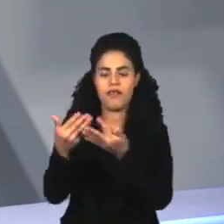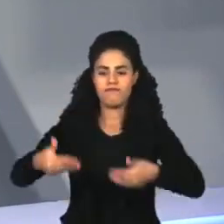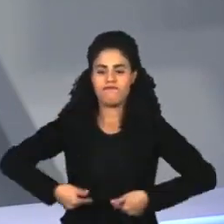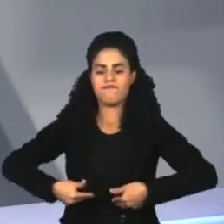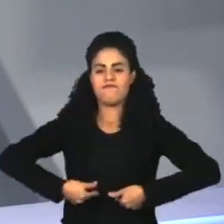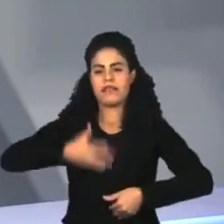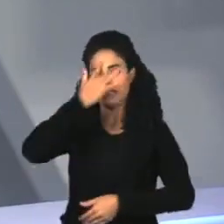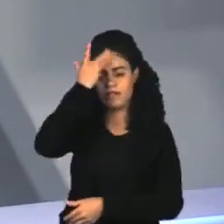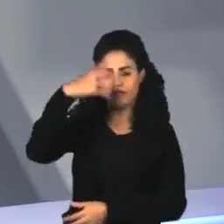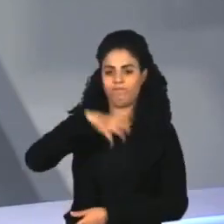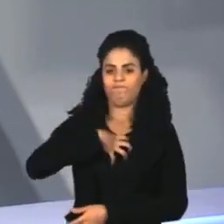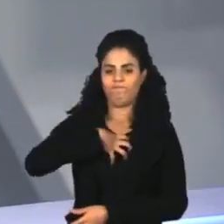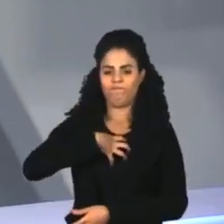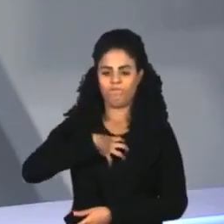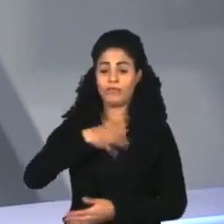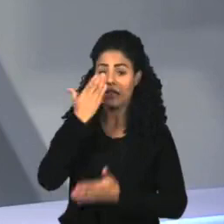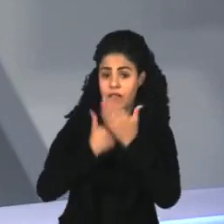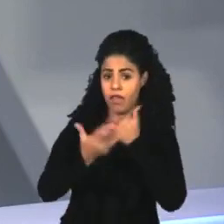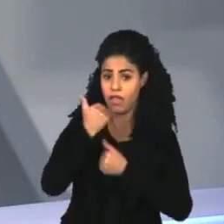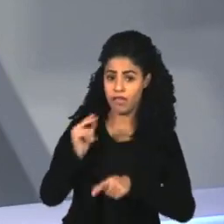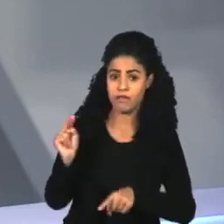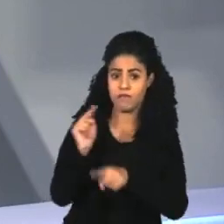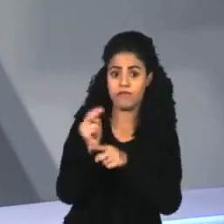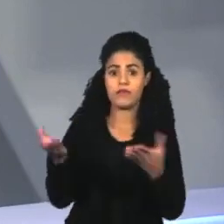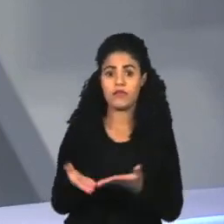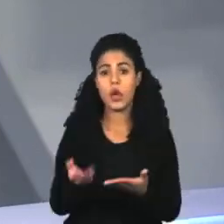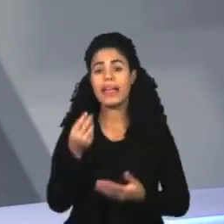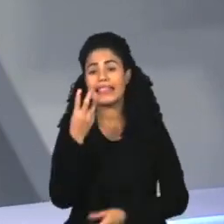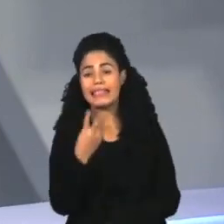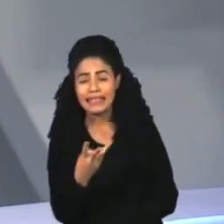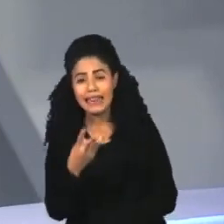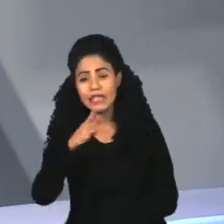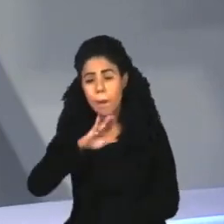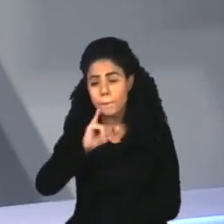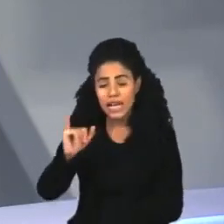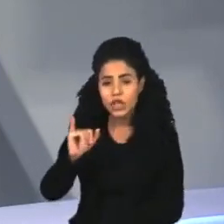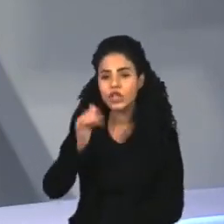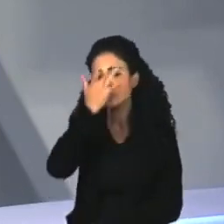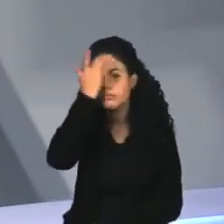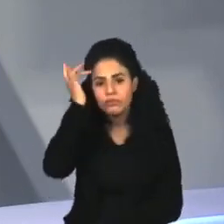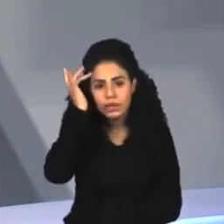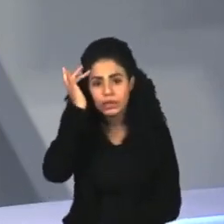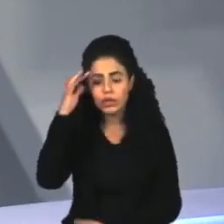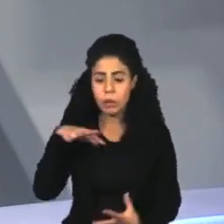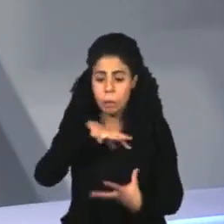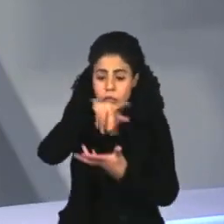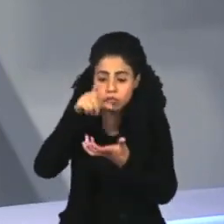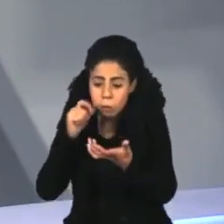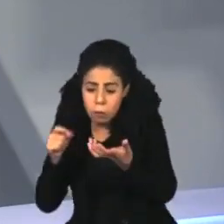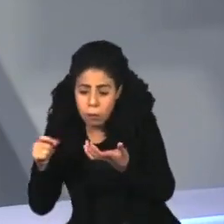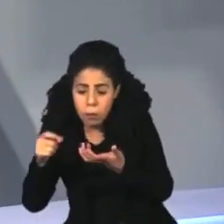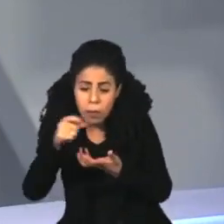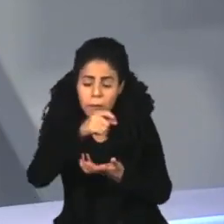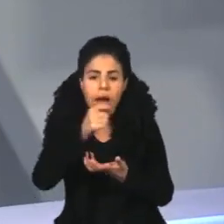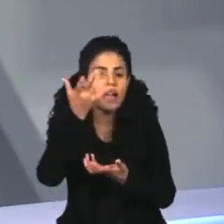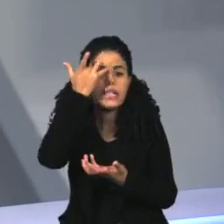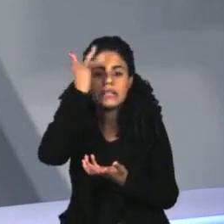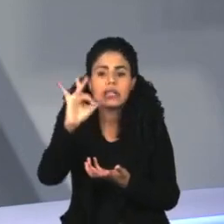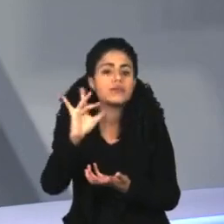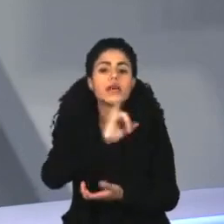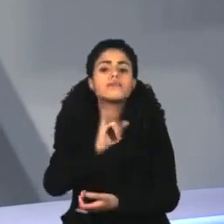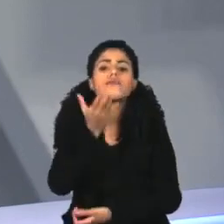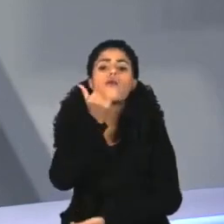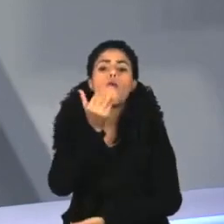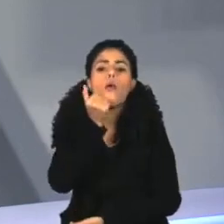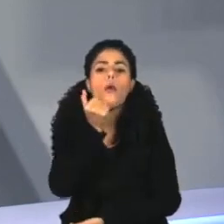das Nações Unidas para a Alimentação e Agricultura, 3 bilhões de pessoas no planeta não sabem se vão conseguir fazer as